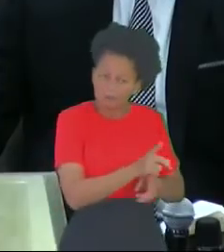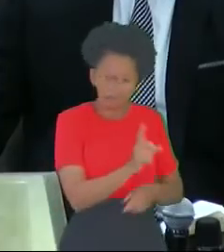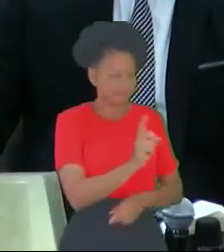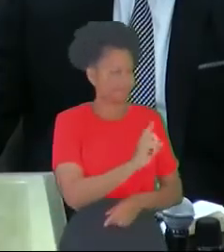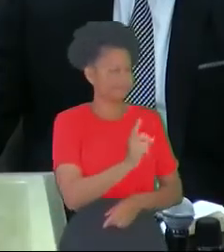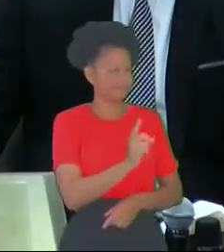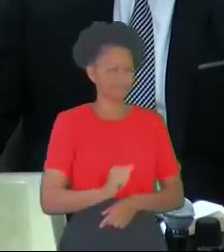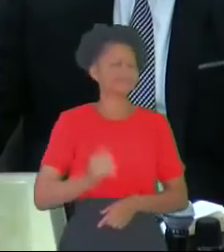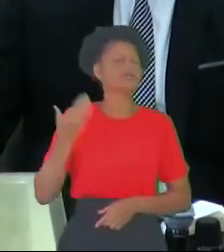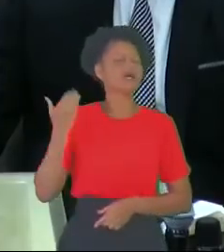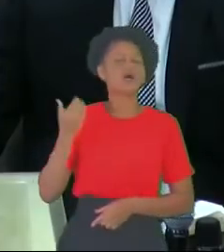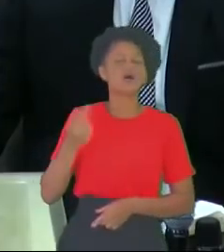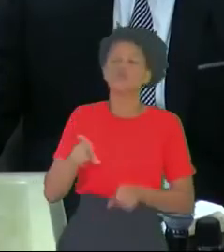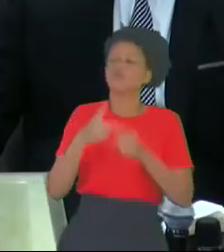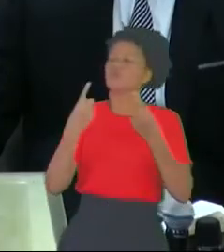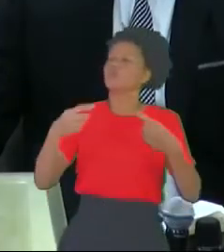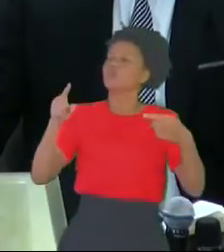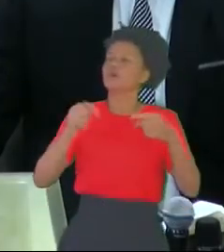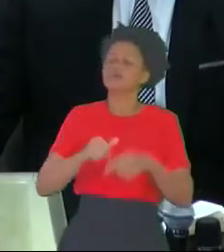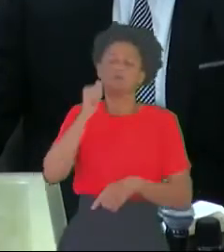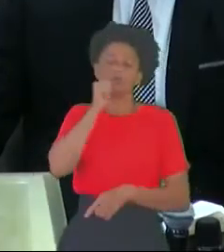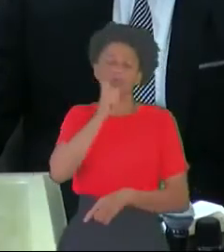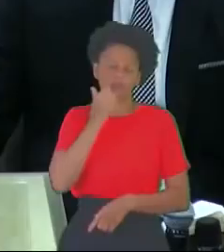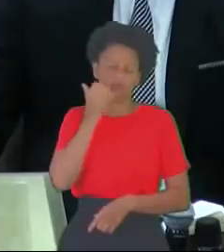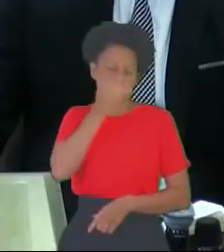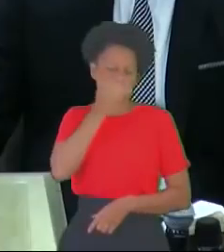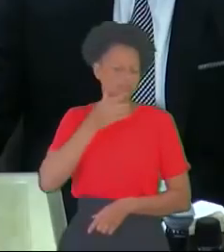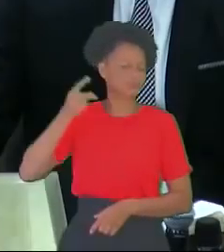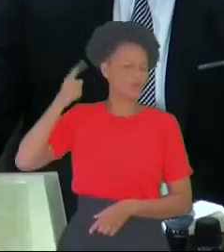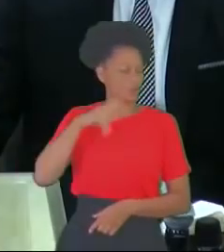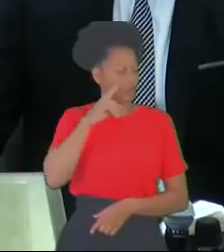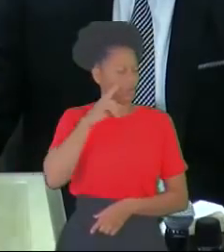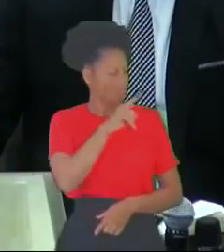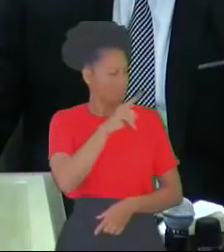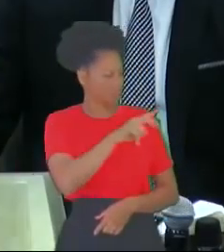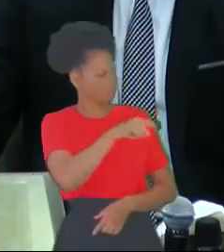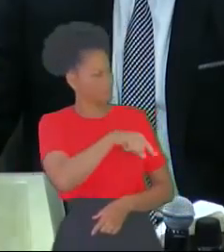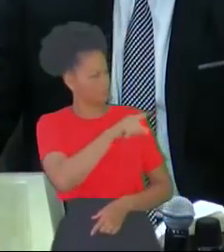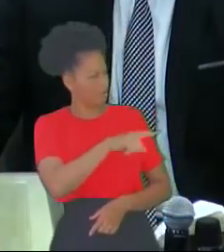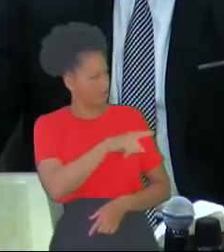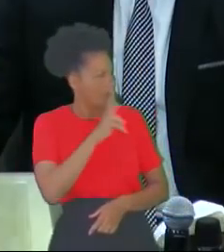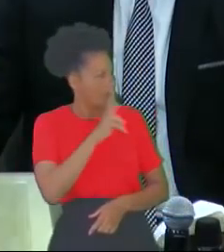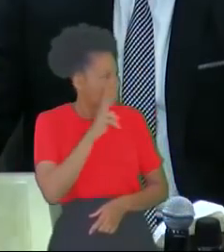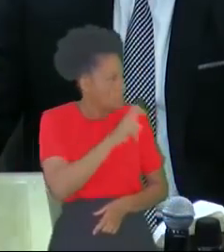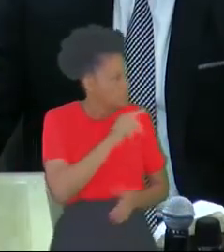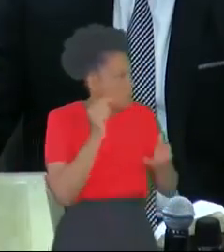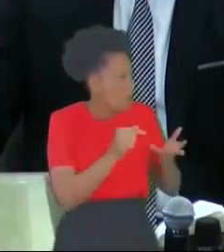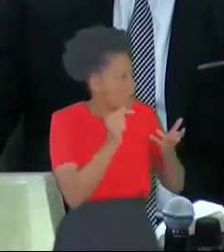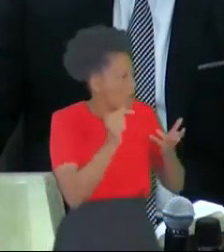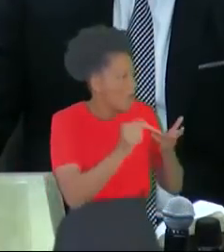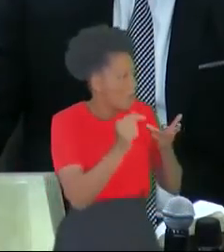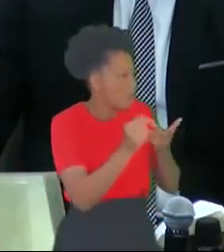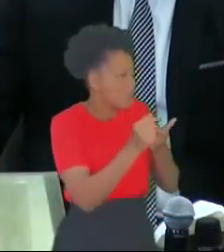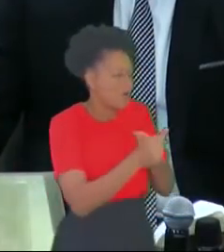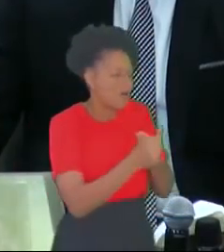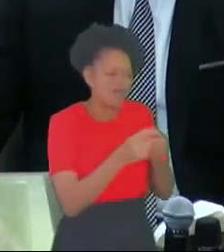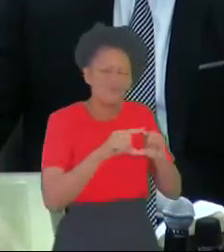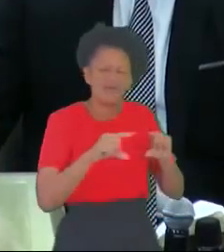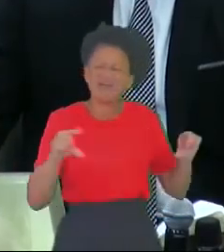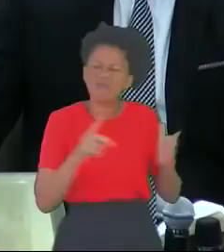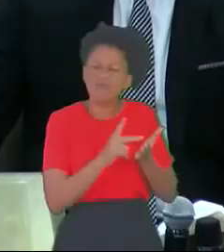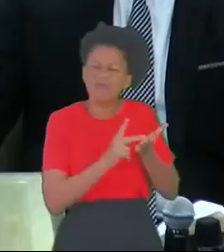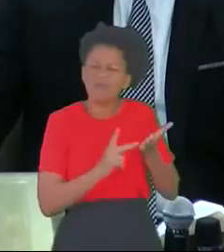que dizia assim: quando eu olho para você, tanta coisa posso ver. Como é o resto da poesia?